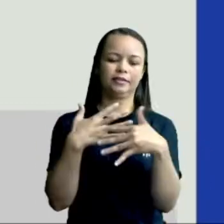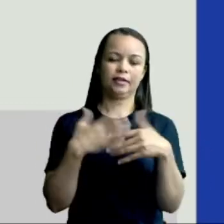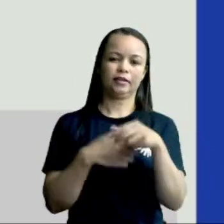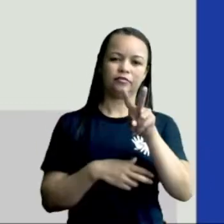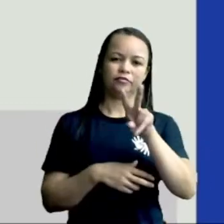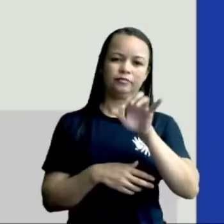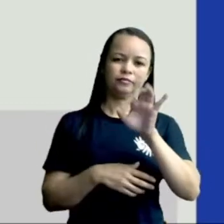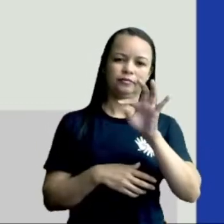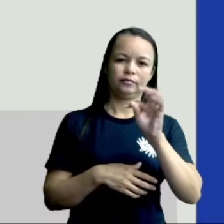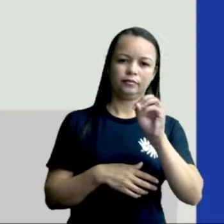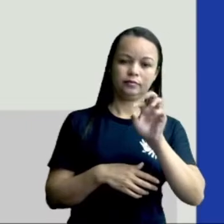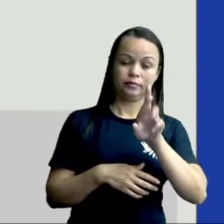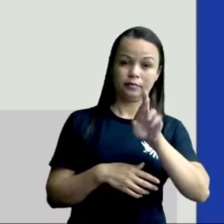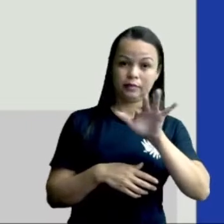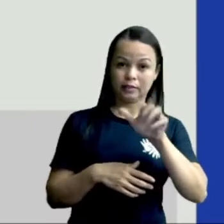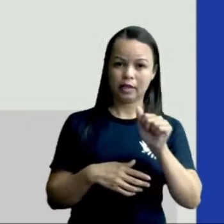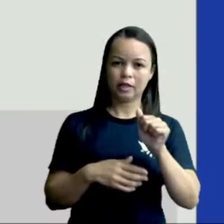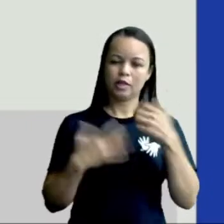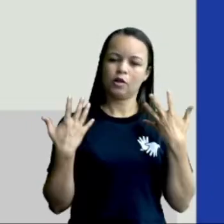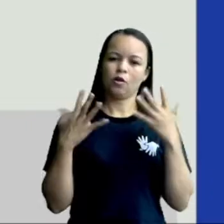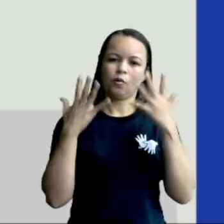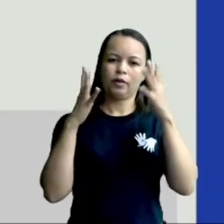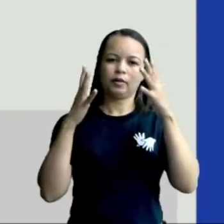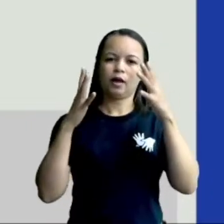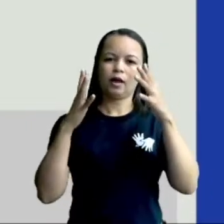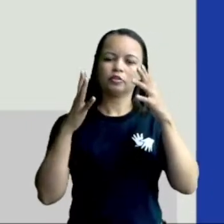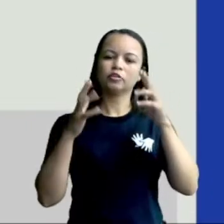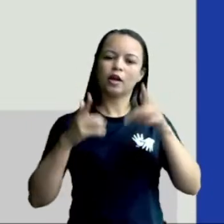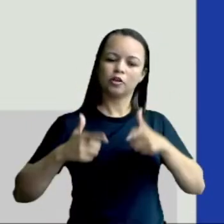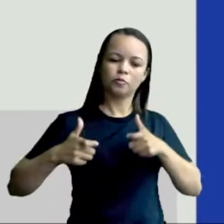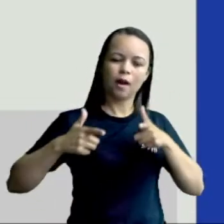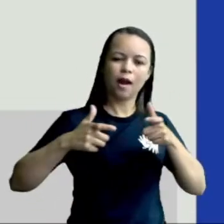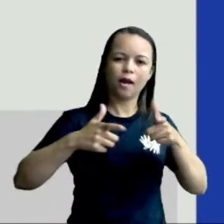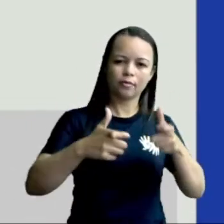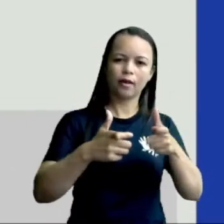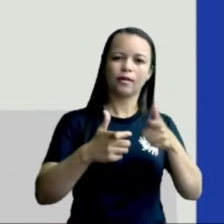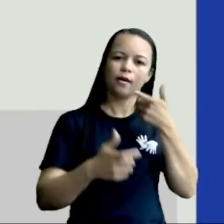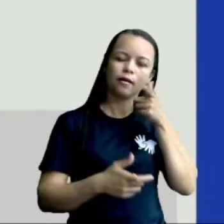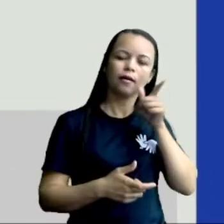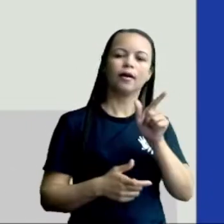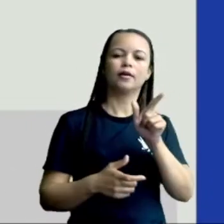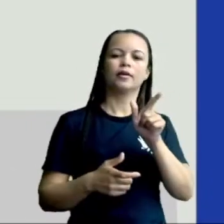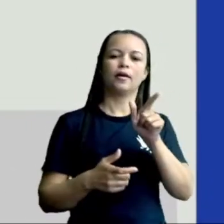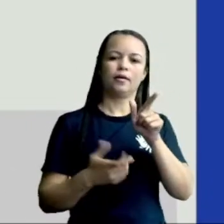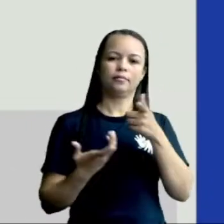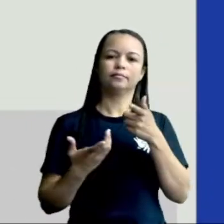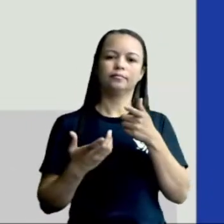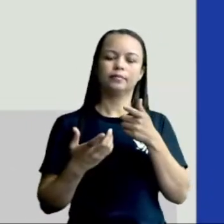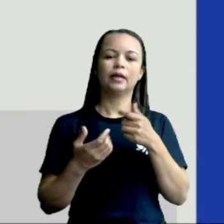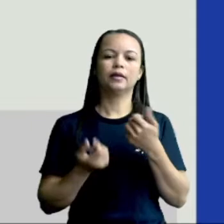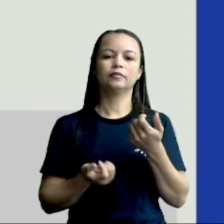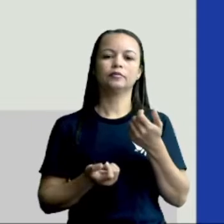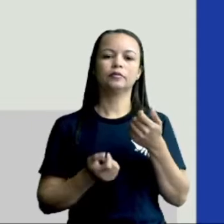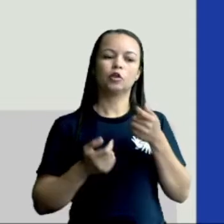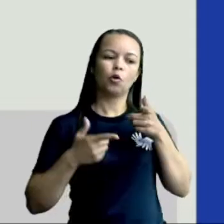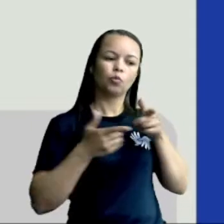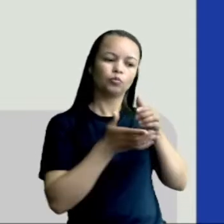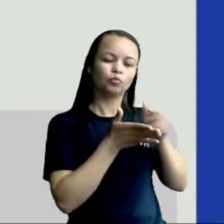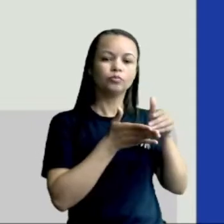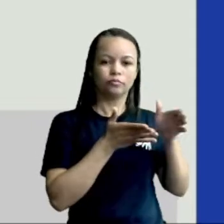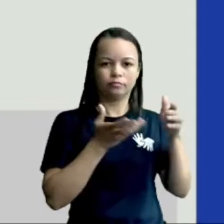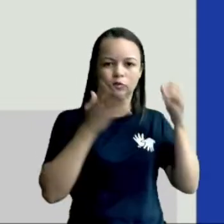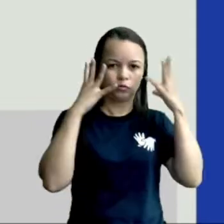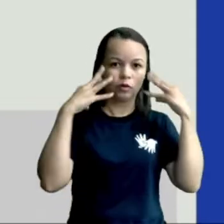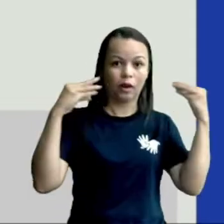homenagem à batalha ganha pelos pernambucanos sobre os holandeses no Monte das Tabocas. Então, assim, se chamava Santo Antão da Mata,